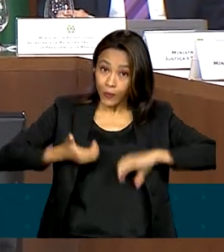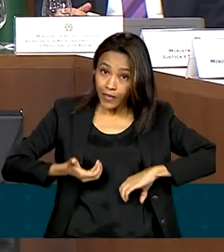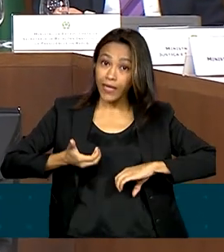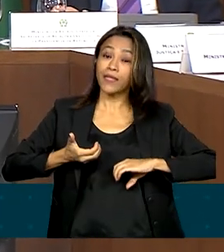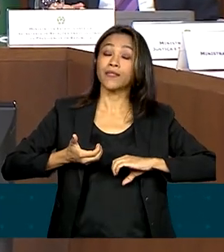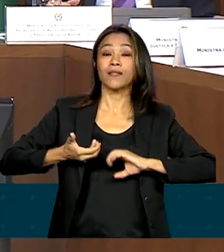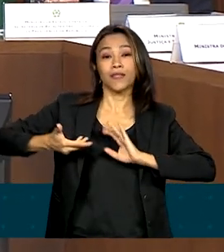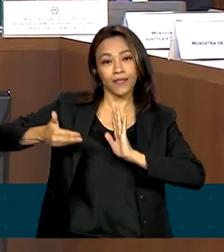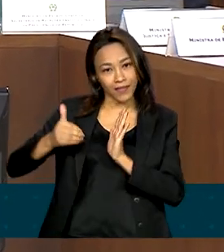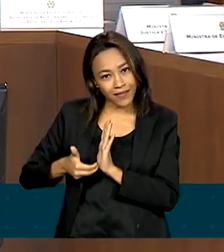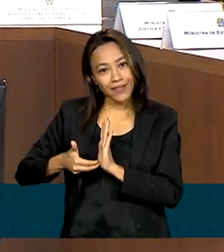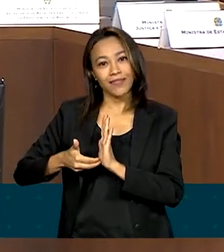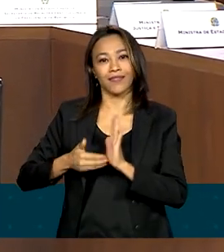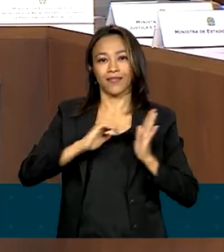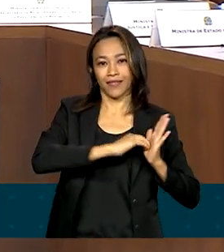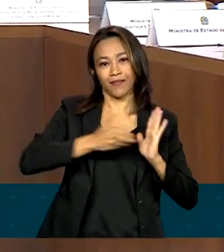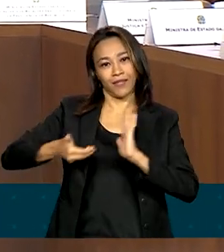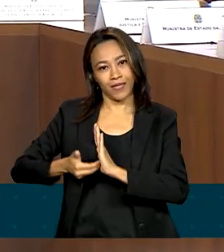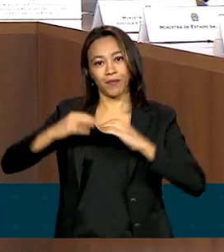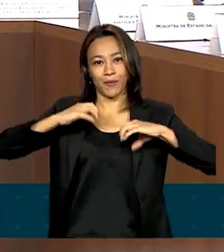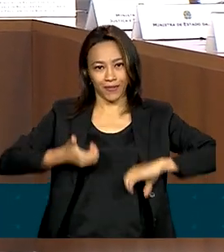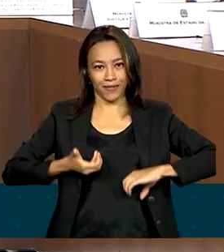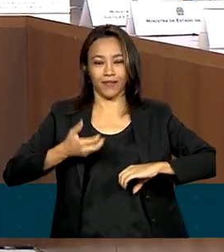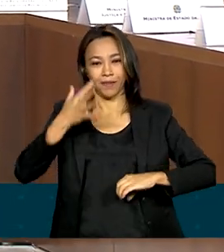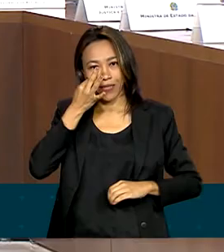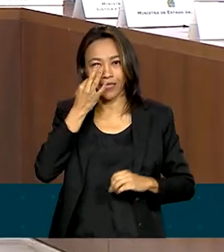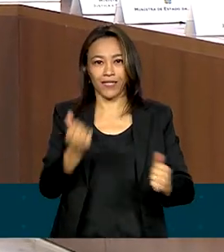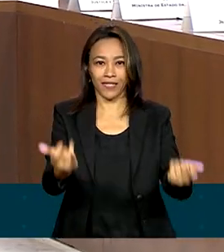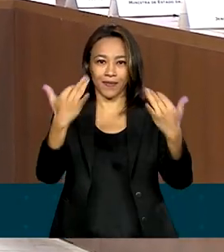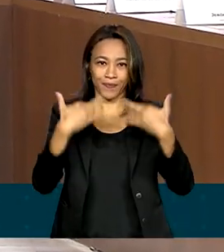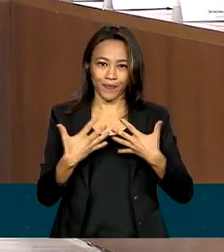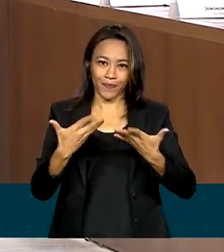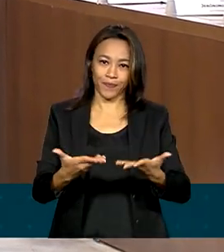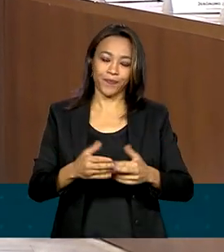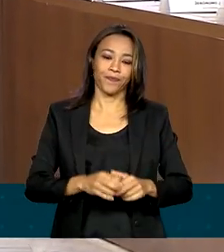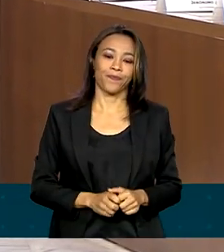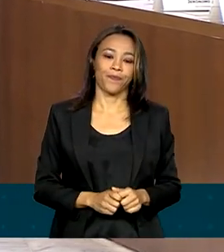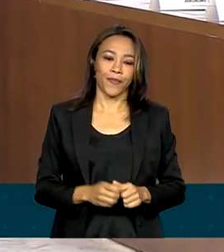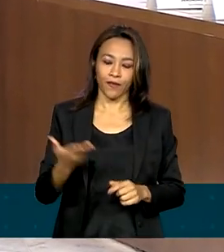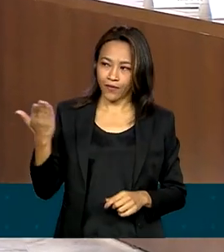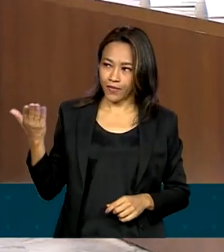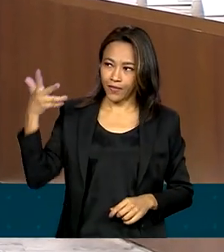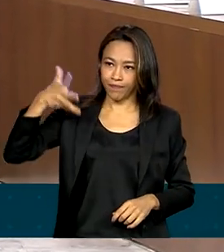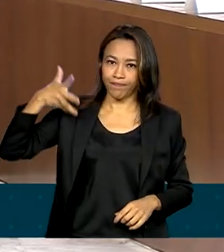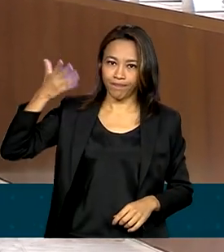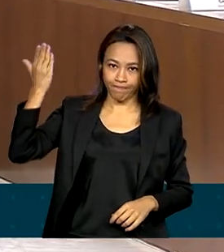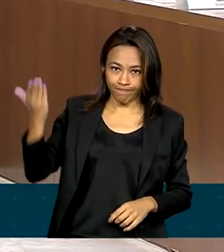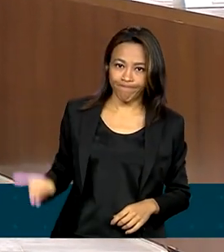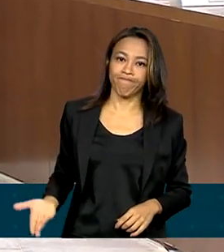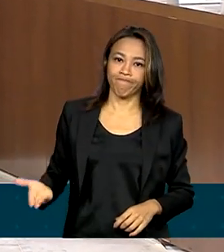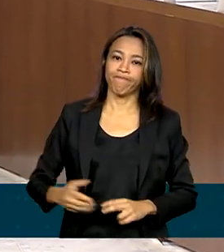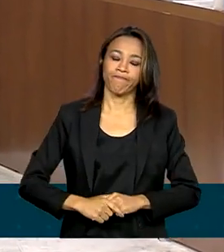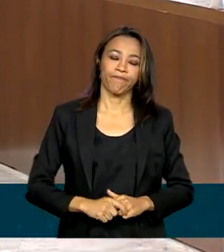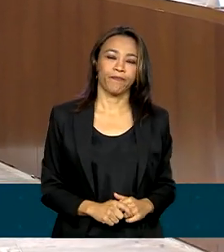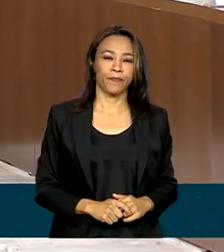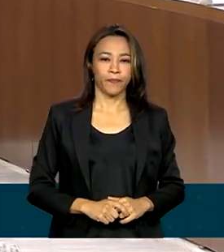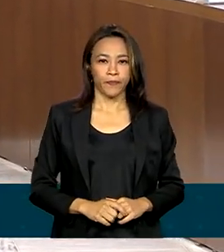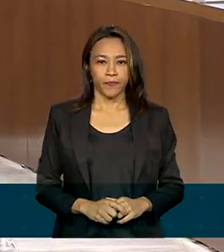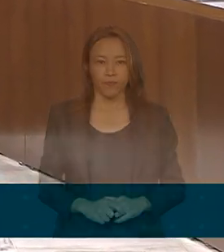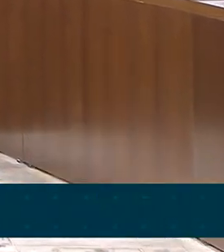na Câmara dos Deputados que estão aqui presentes. Alckmin, você com a palavra, querido.